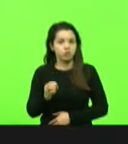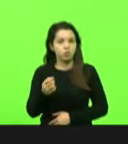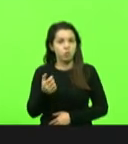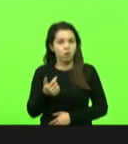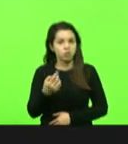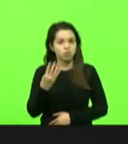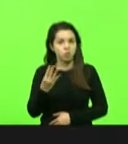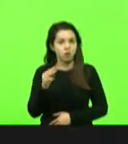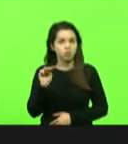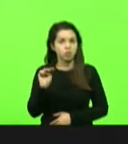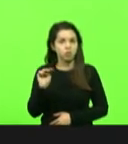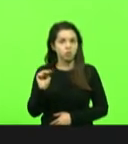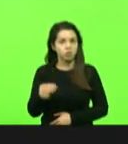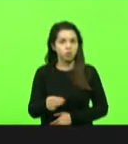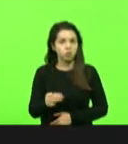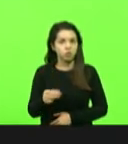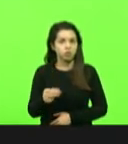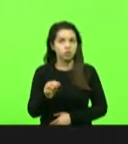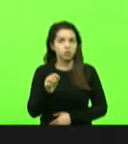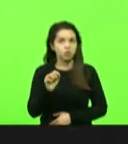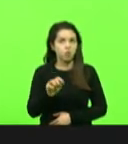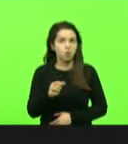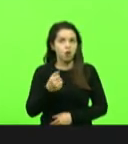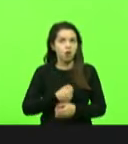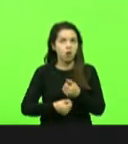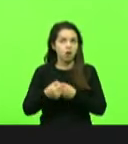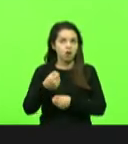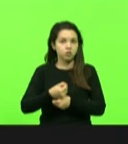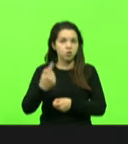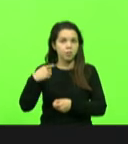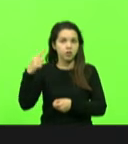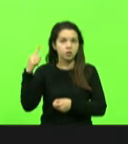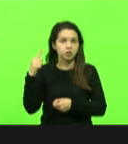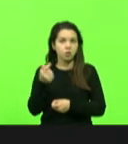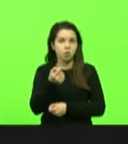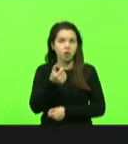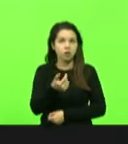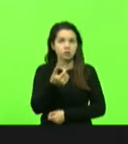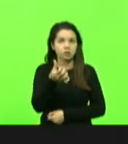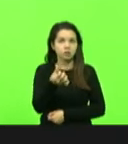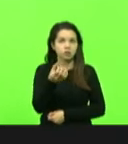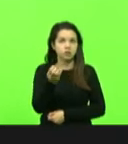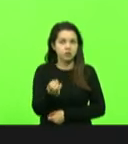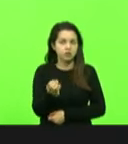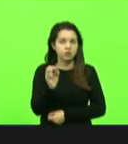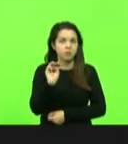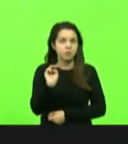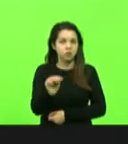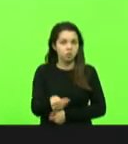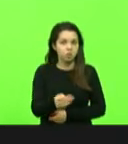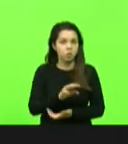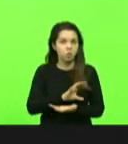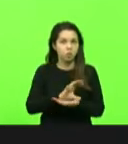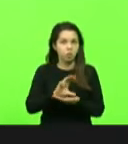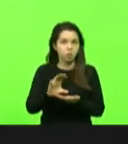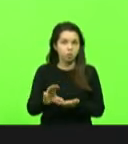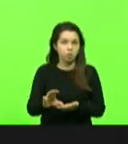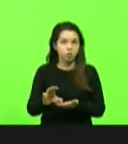4 milhões. Só o ano passado foram 60 milhões investidos pelo município na política de assistência